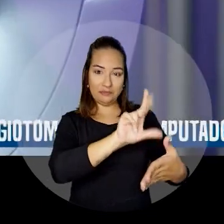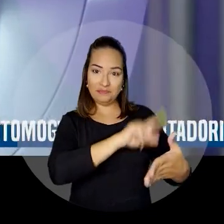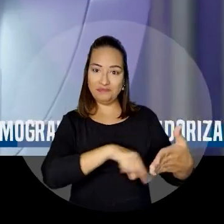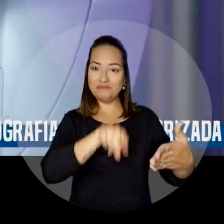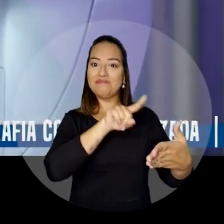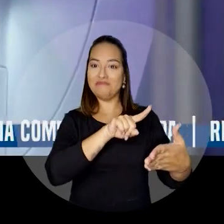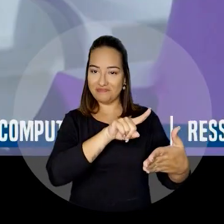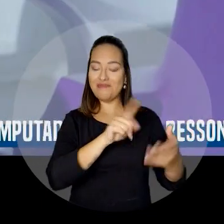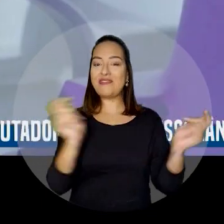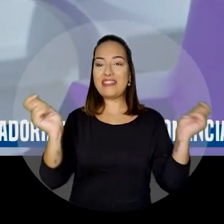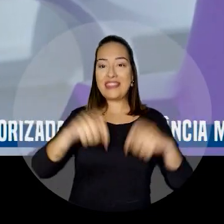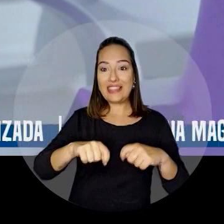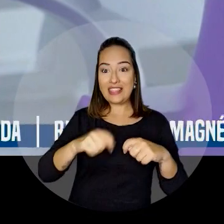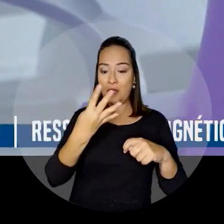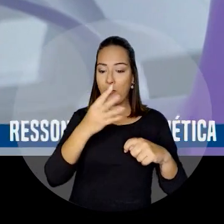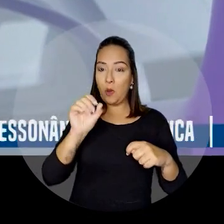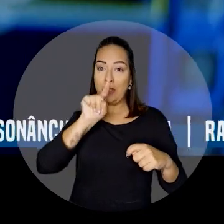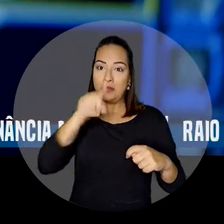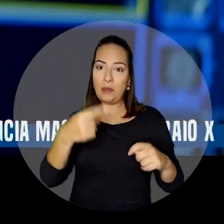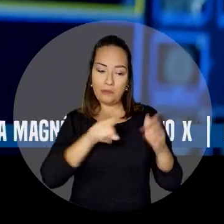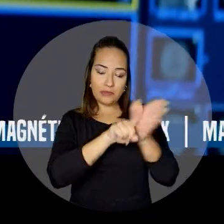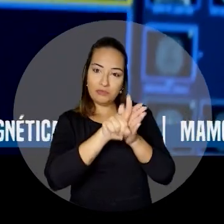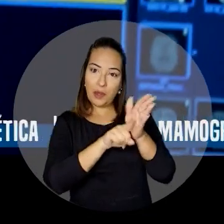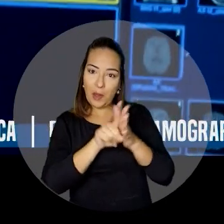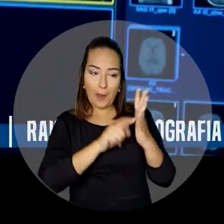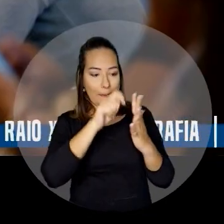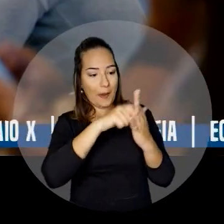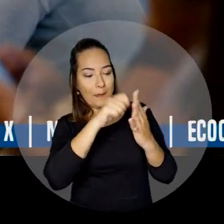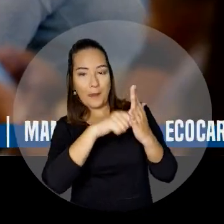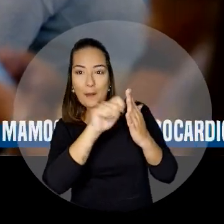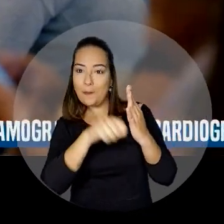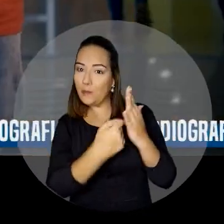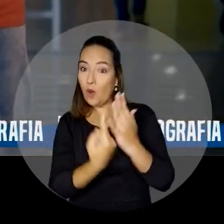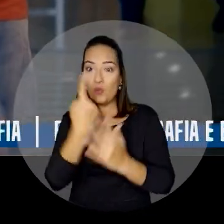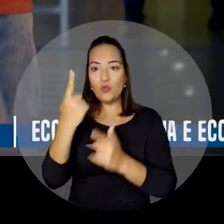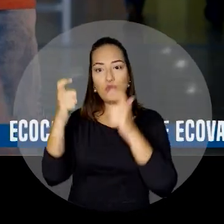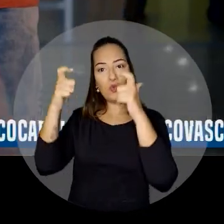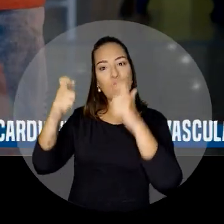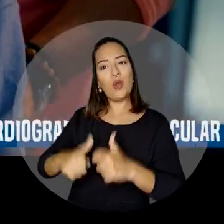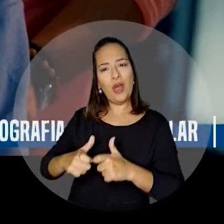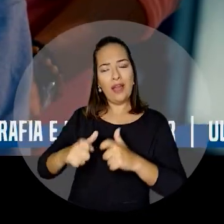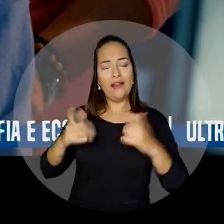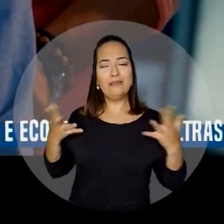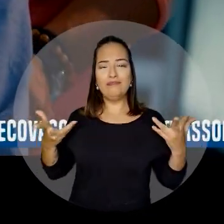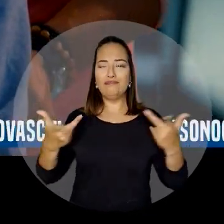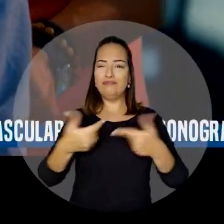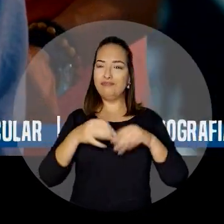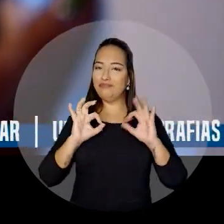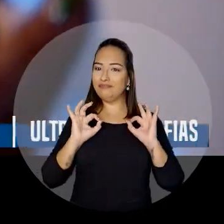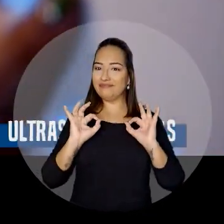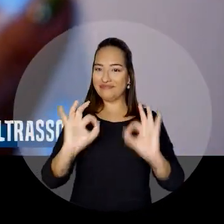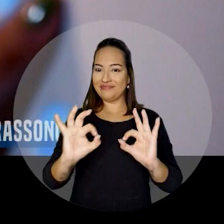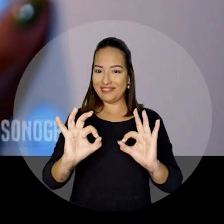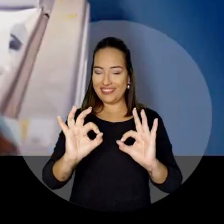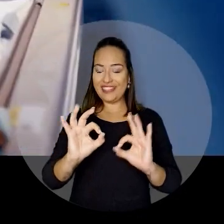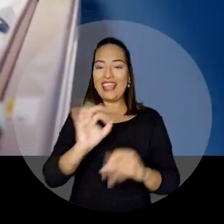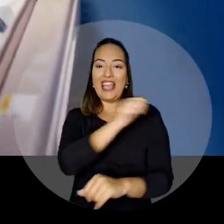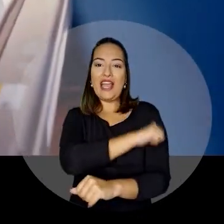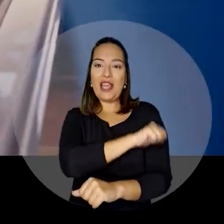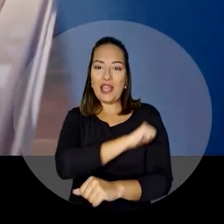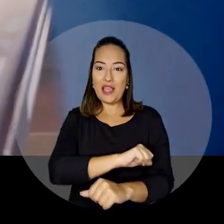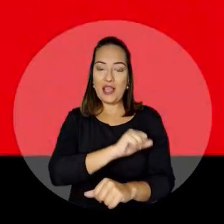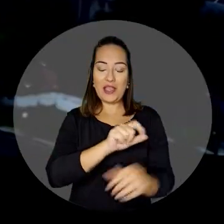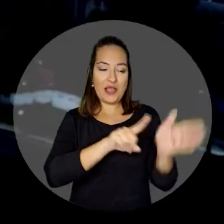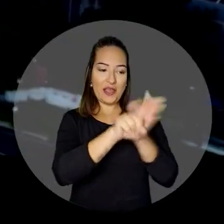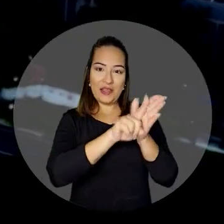tem capacidade para fazer 40 mil exames mensais e traz tudo num só lugar para atender com mais agilidade e eficiência.